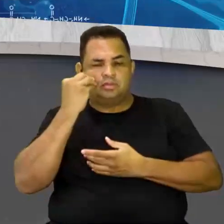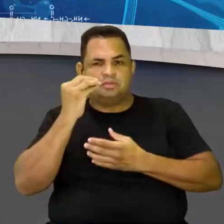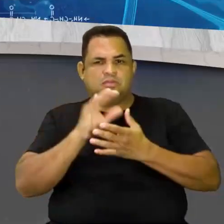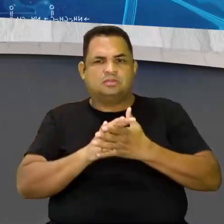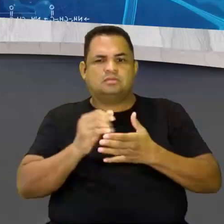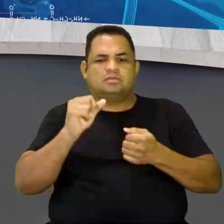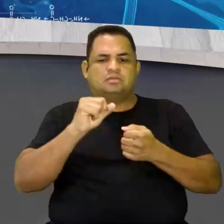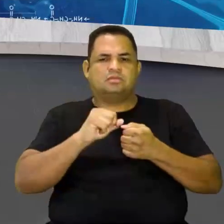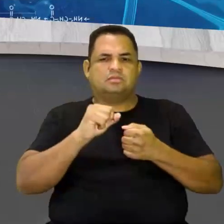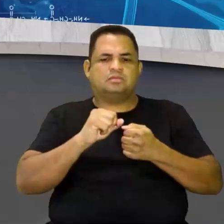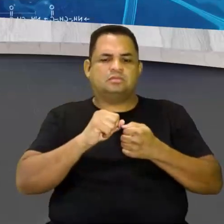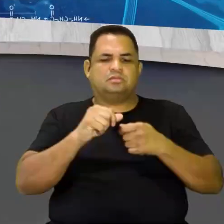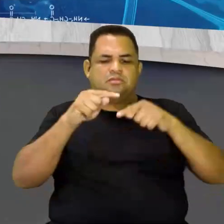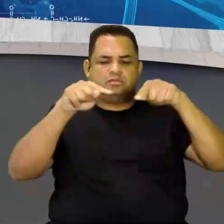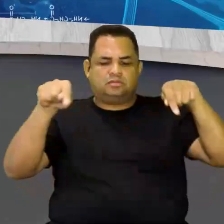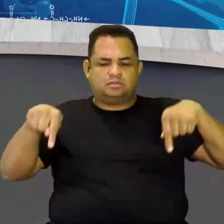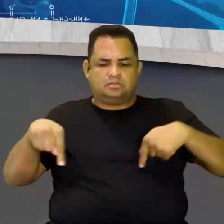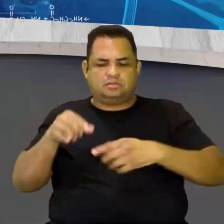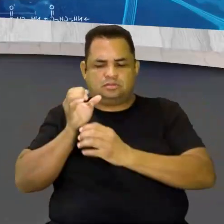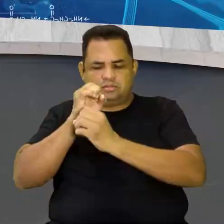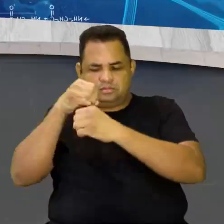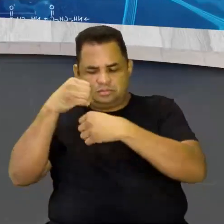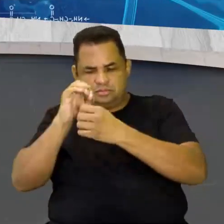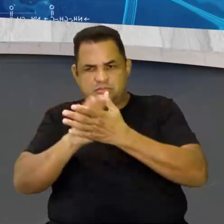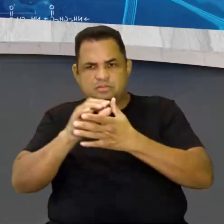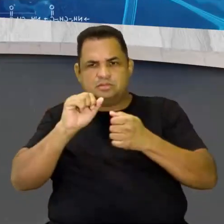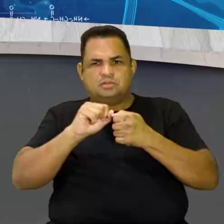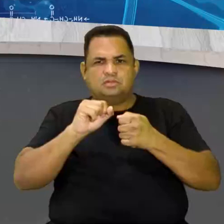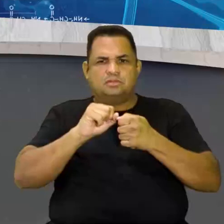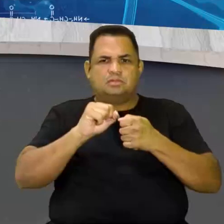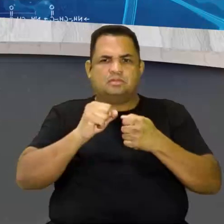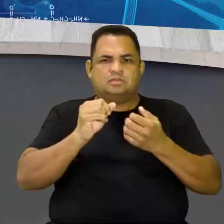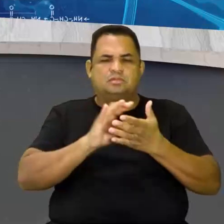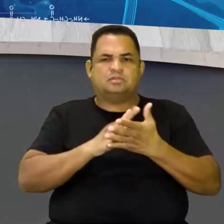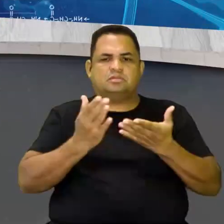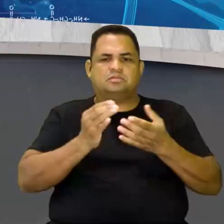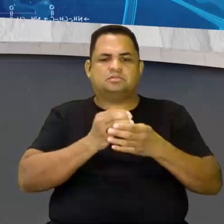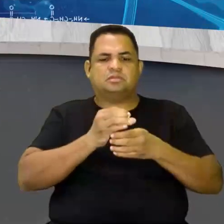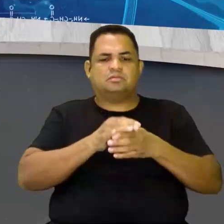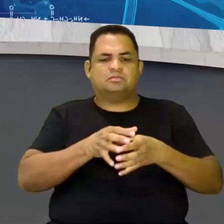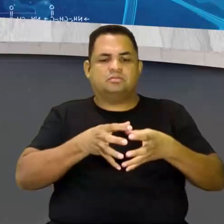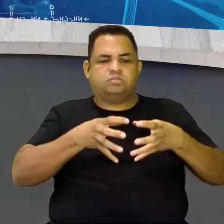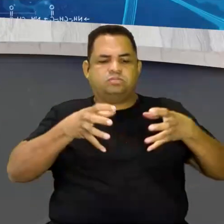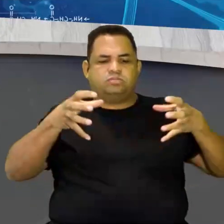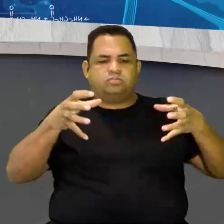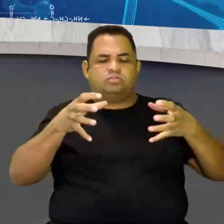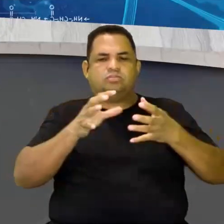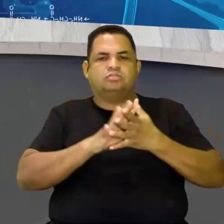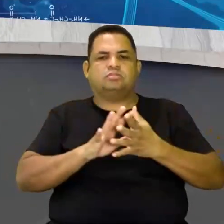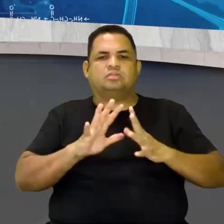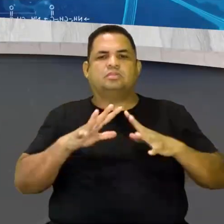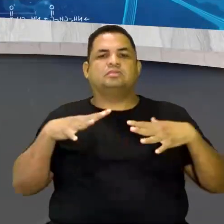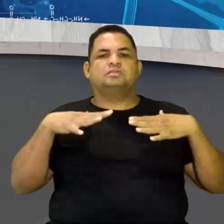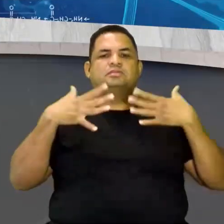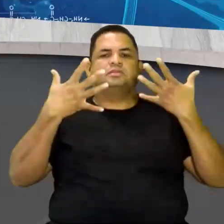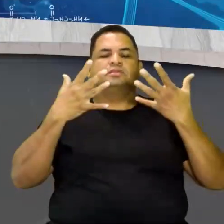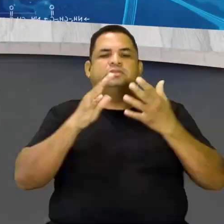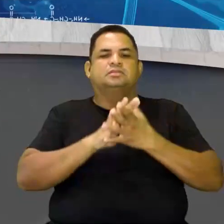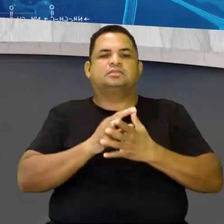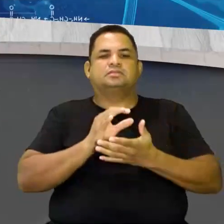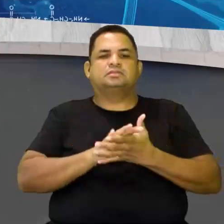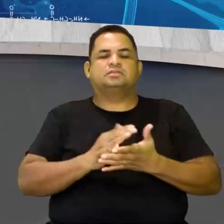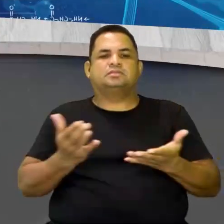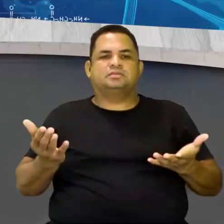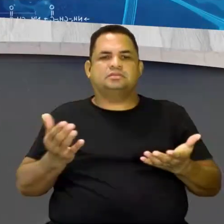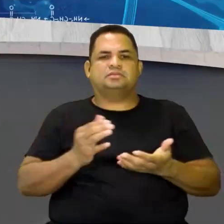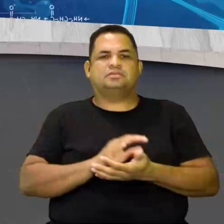que realizamos no laboratório, né? Fazendo aquele balão de aniversário encher sem soprar. Ok,